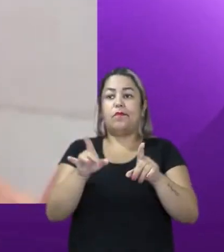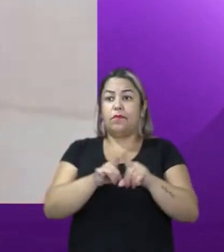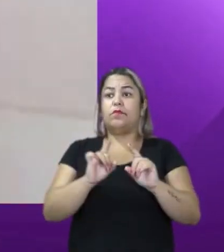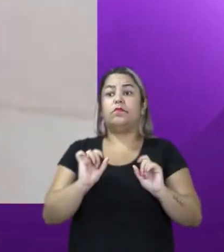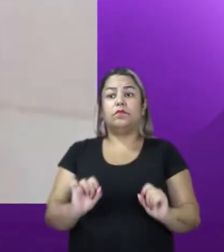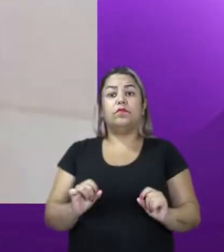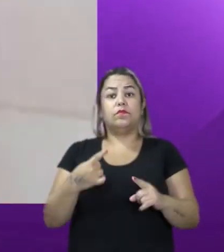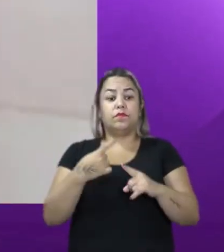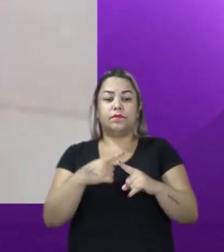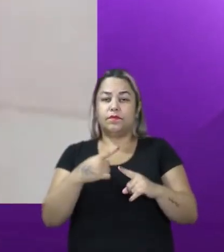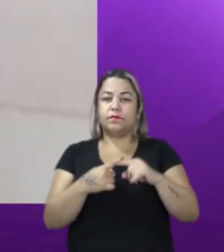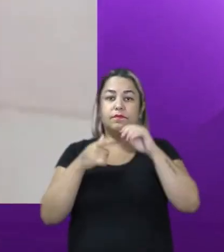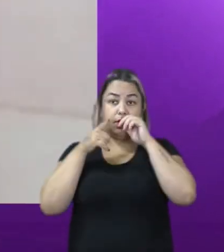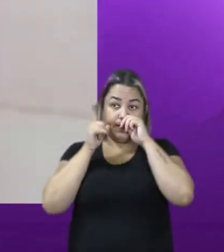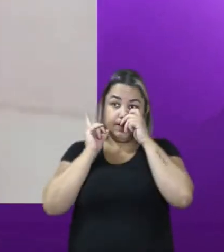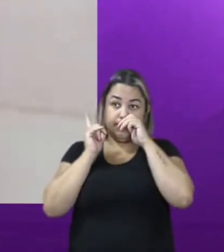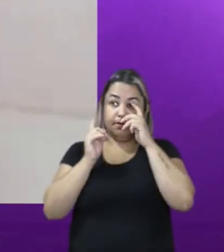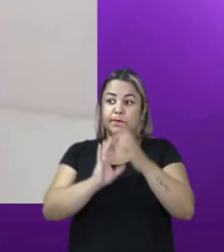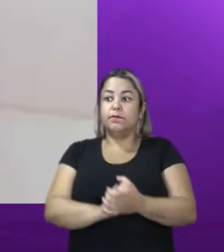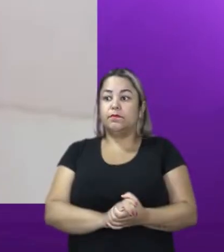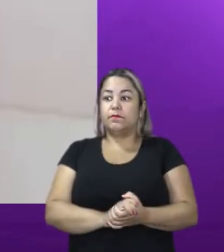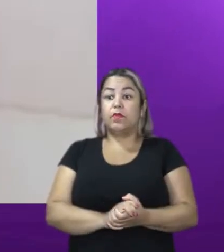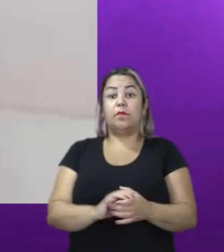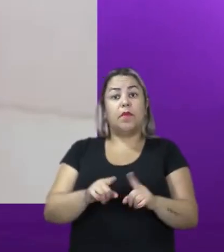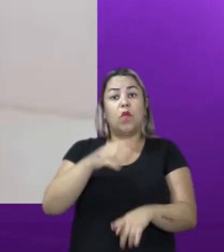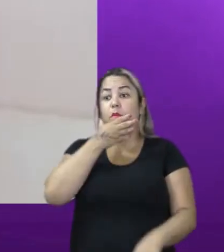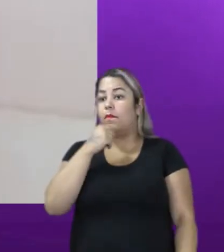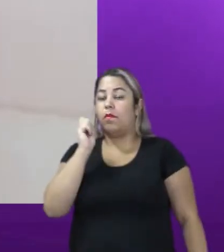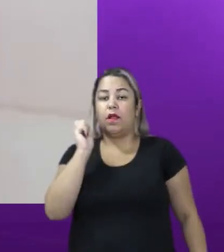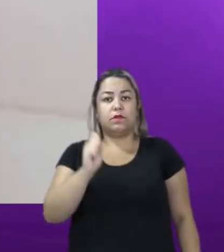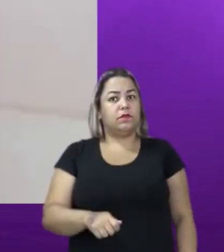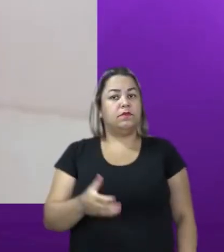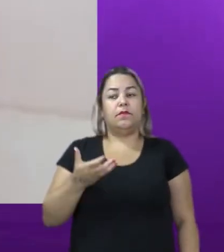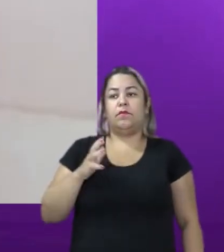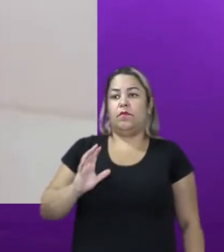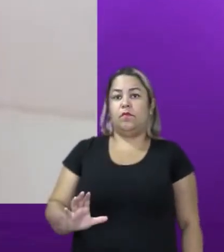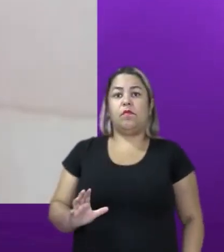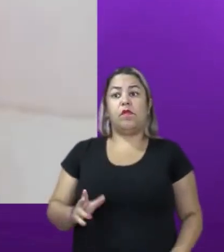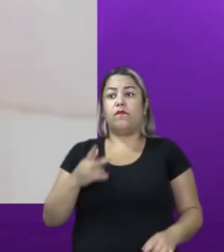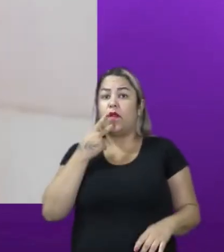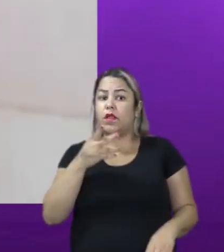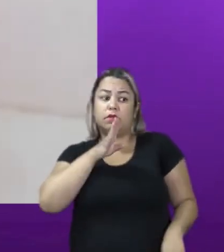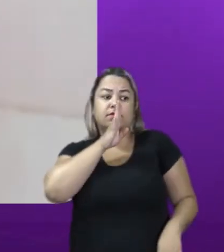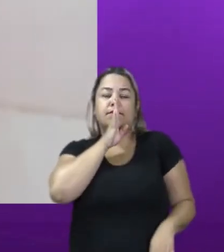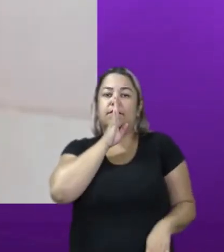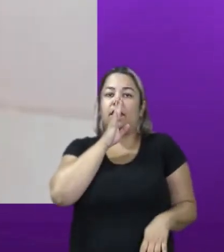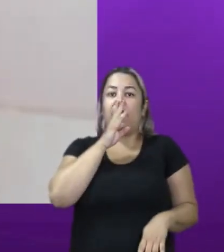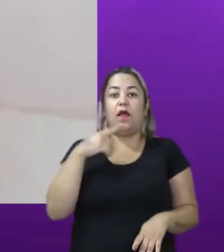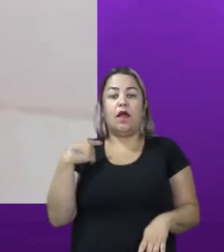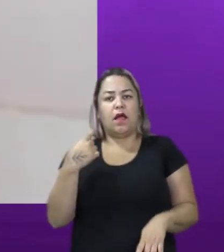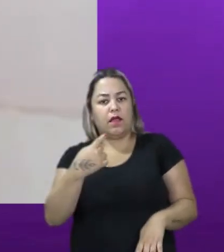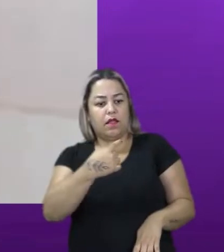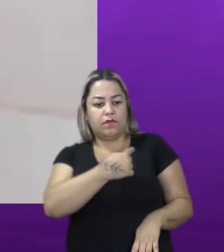até porque, como a gente falou anteriormente, esse machismo não quer que nós nos posicionemos, quer calar a nossa voz. Então,